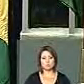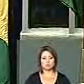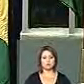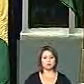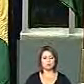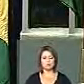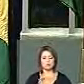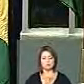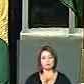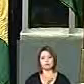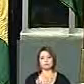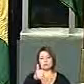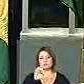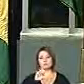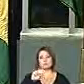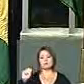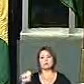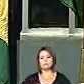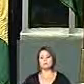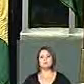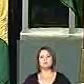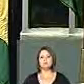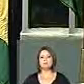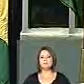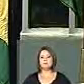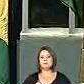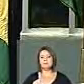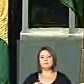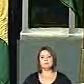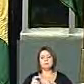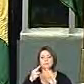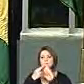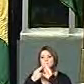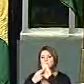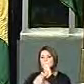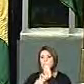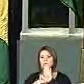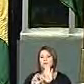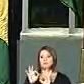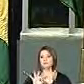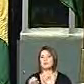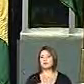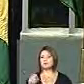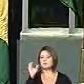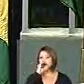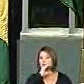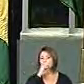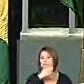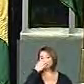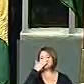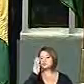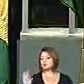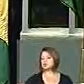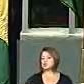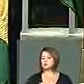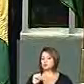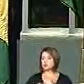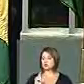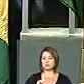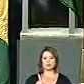Constituição de 88 não se estabeleceu como um episódio rápido, descartável,